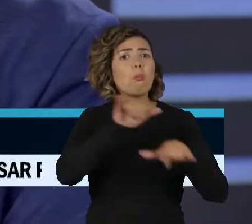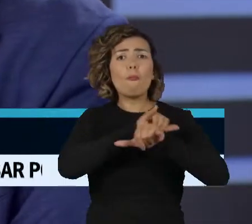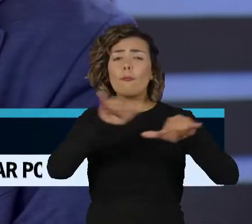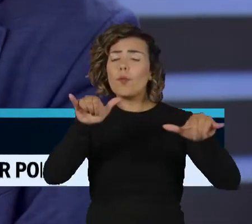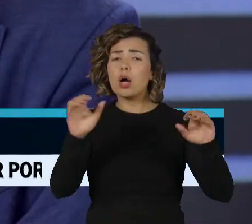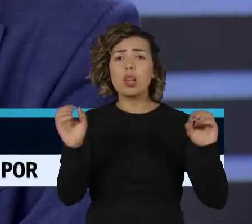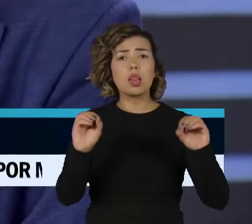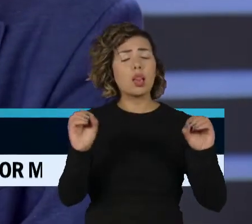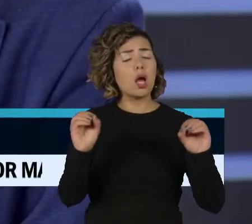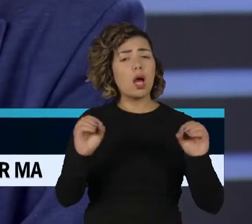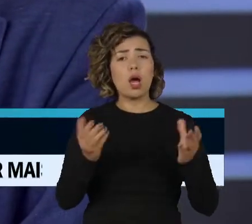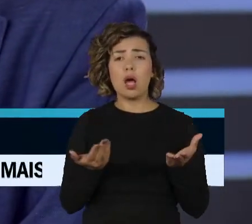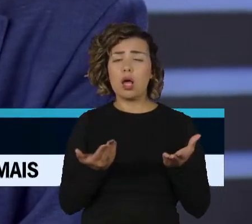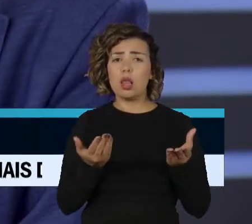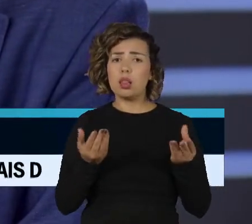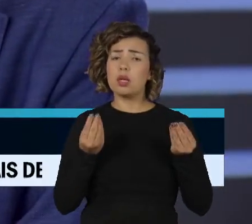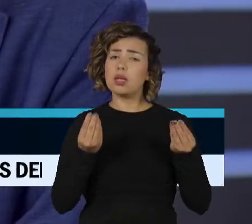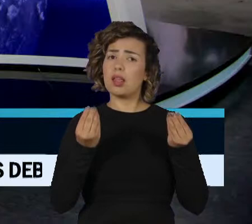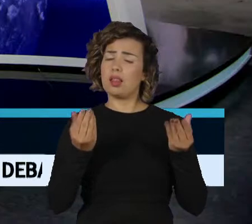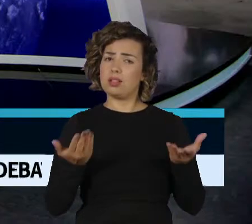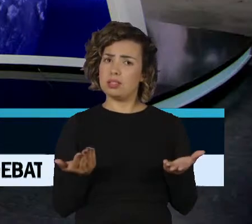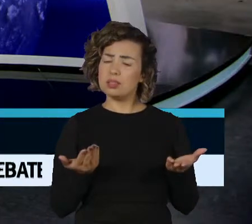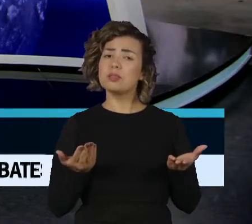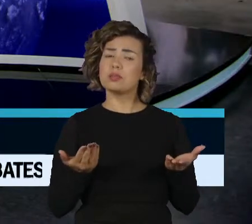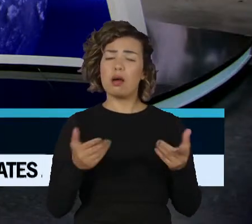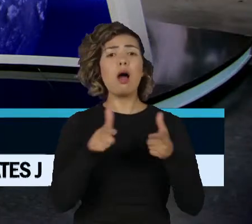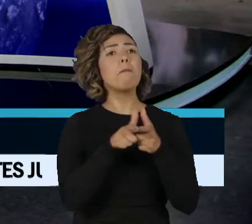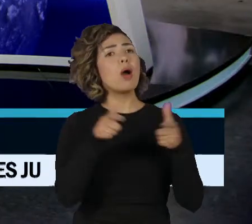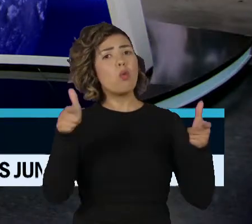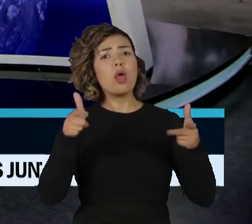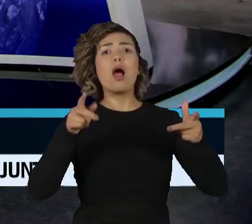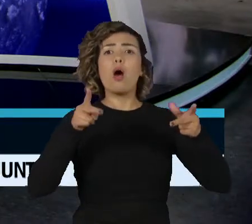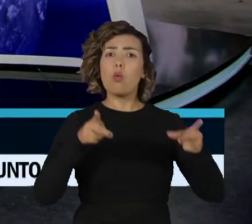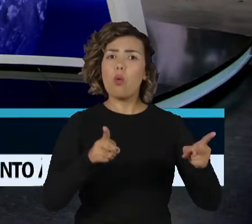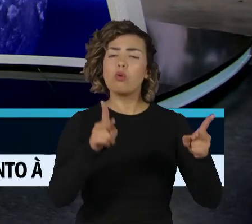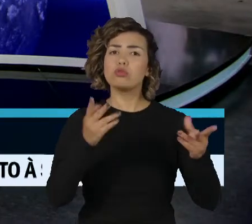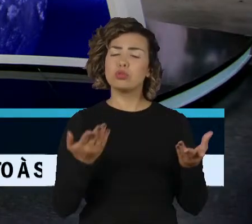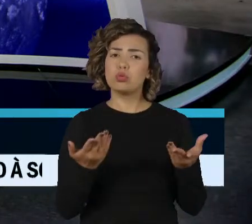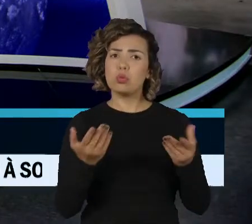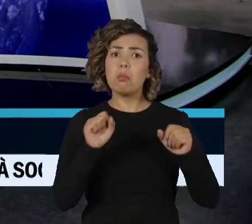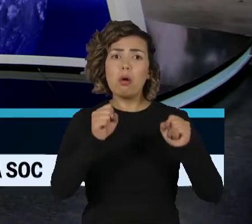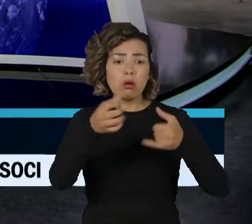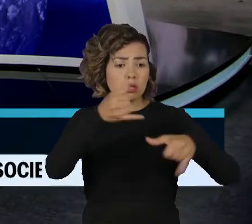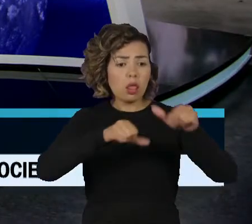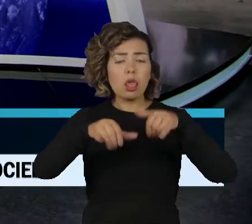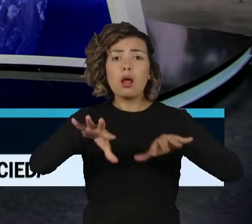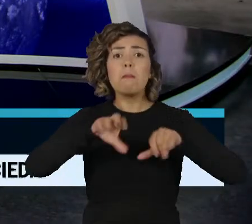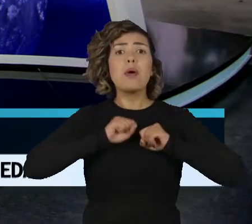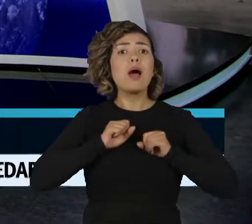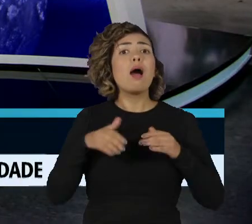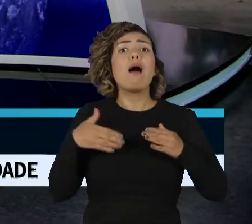geral esse Que é do alerta. cotidiano, né? Quer dizer, você coloca o problema de contaminação no cotidiano das pessoas. Exatamente.